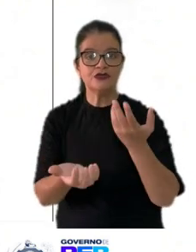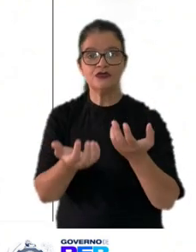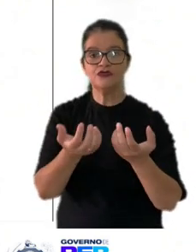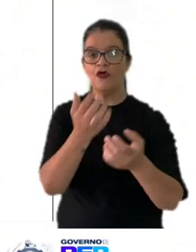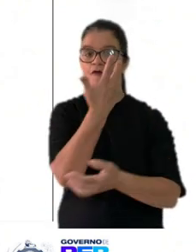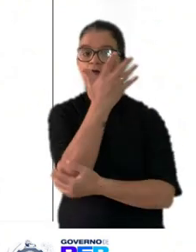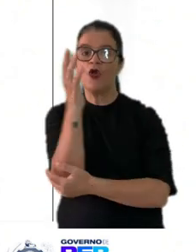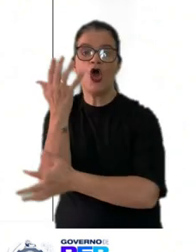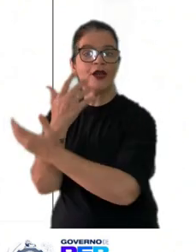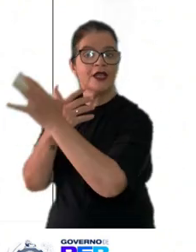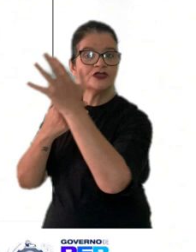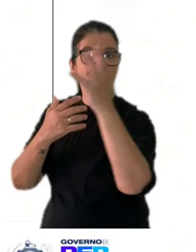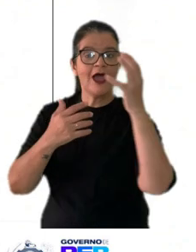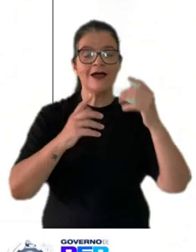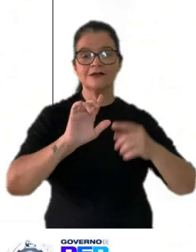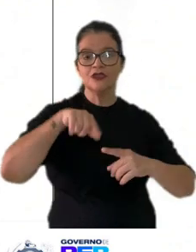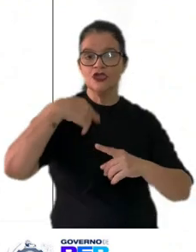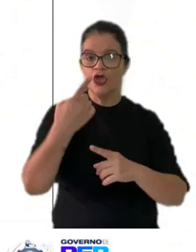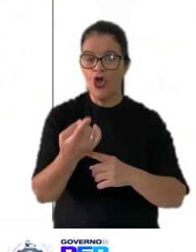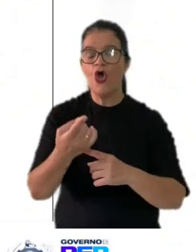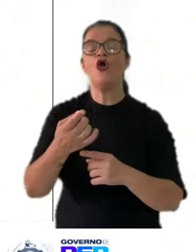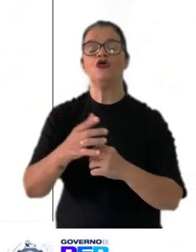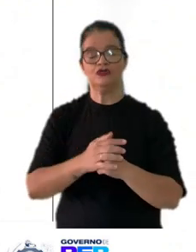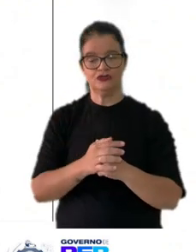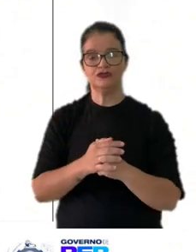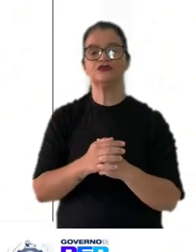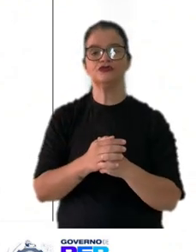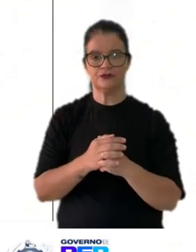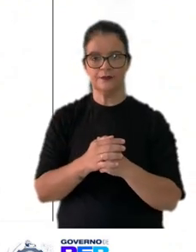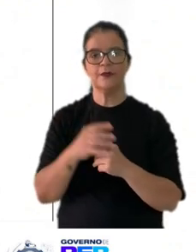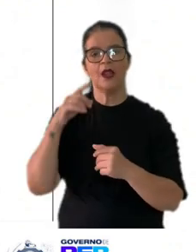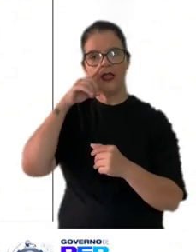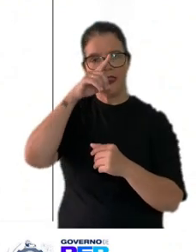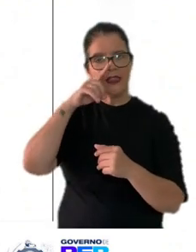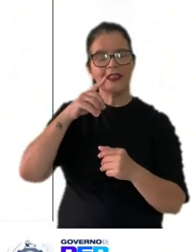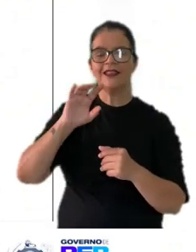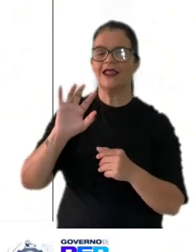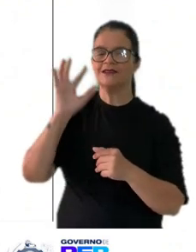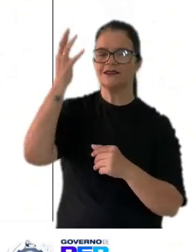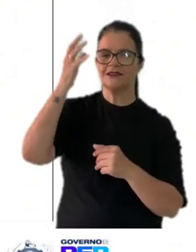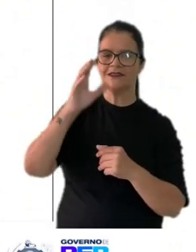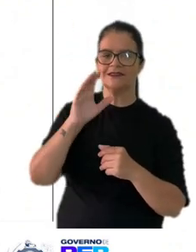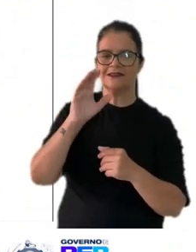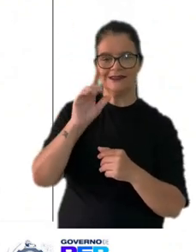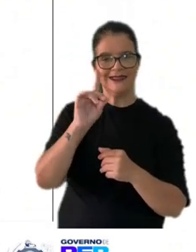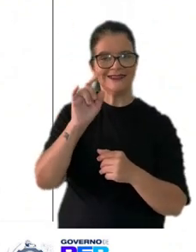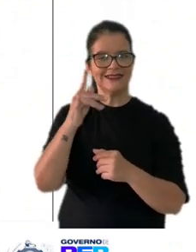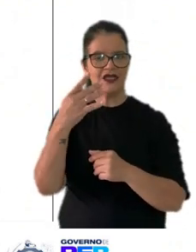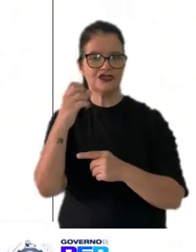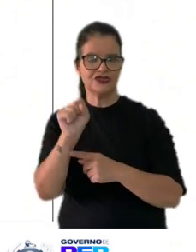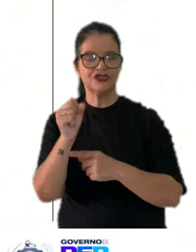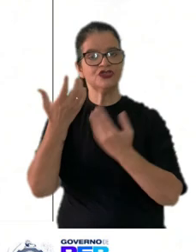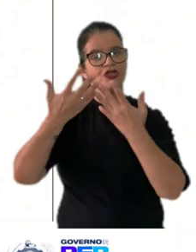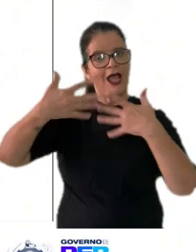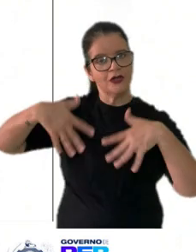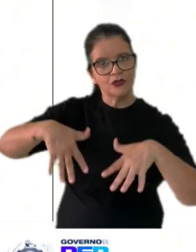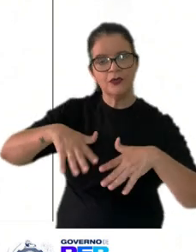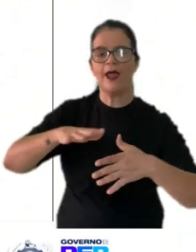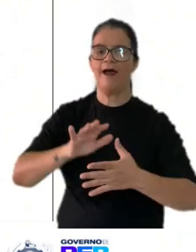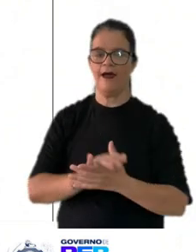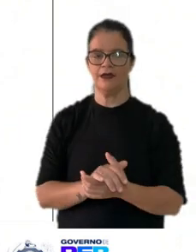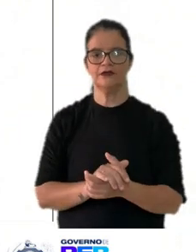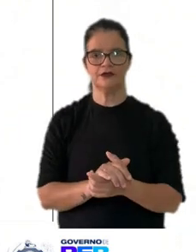e outros desastres disasters é um cognato né e outros desastres naturais may